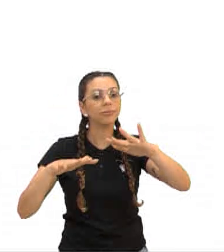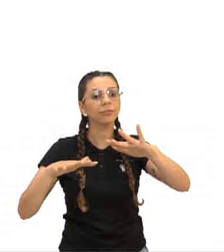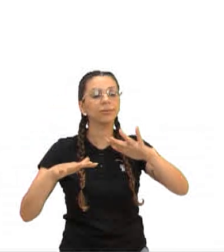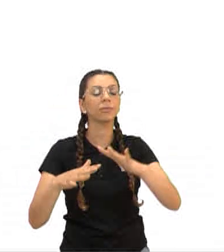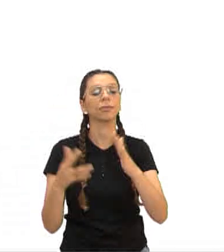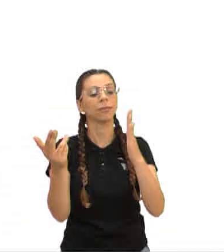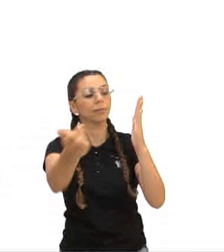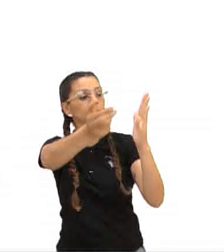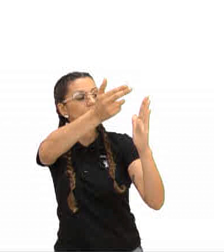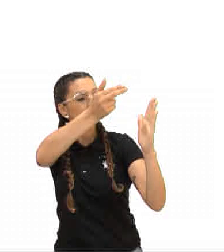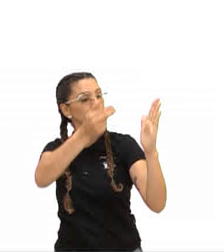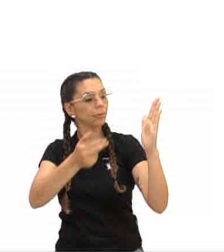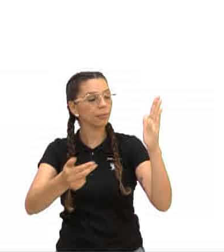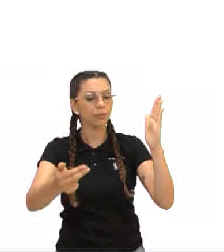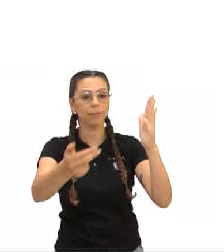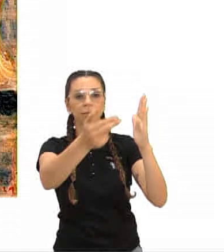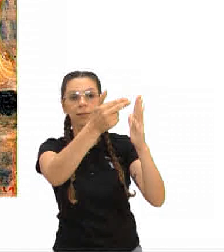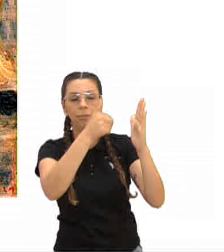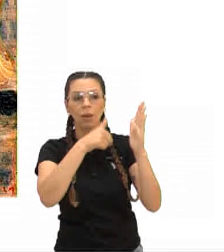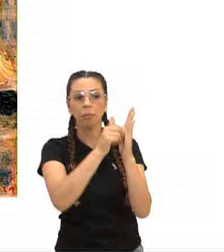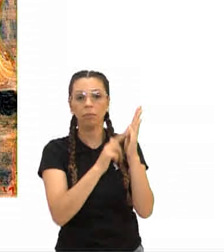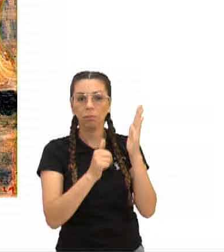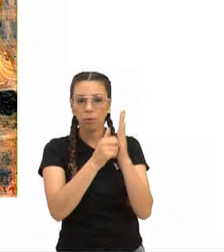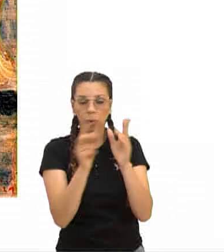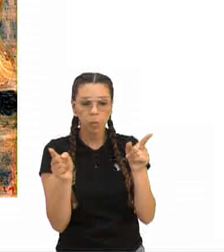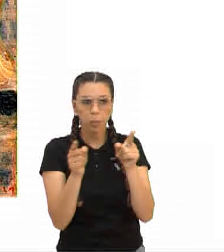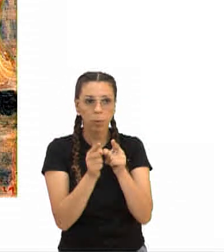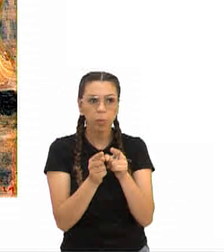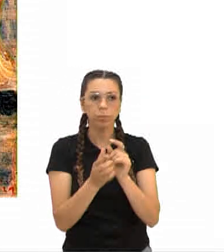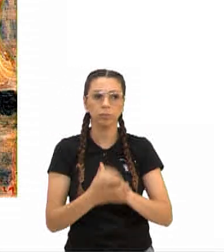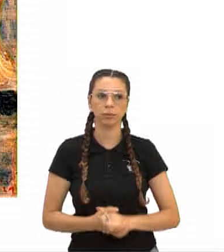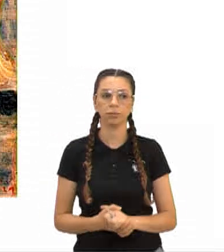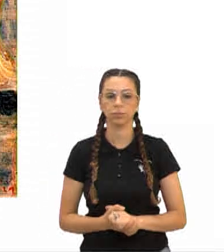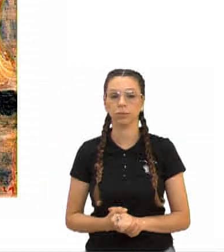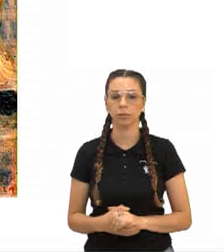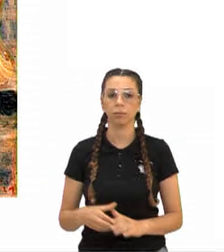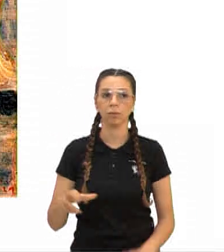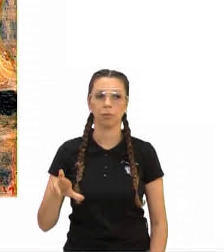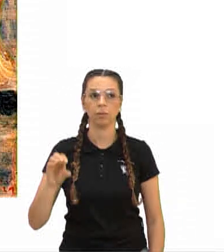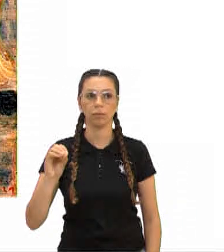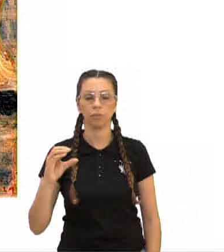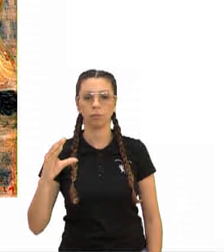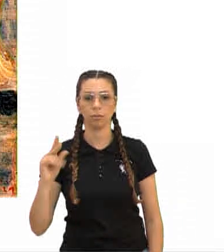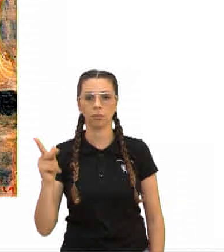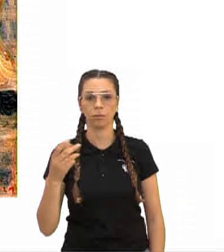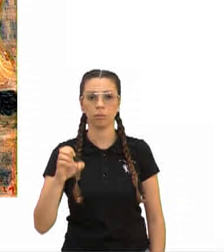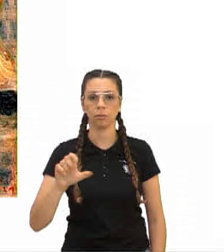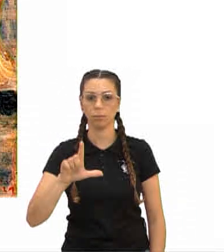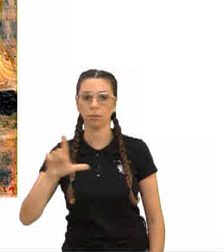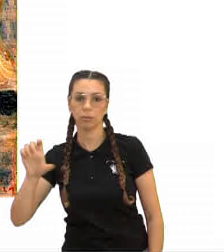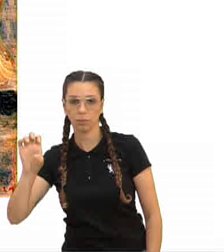que a pintura em pinceladas curtas deixa, né? Aí o Porto de Rochelle.